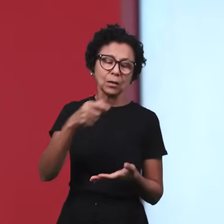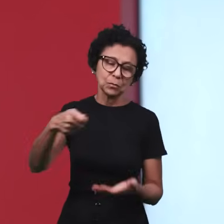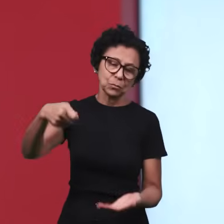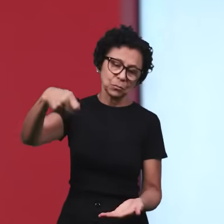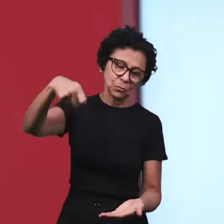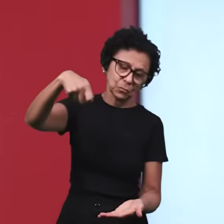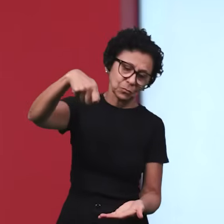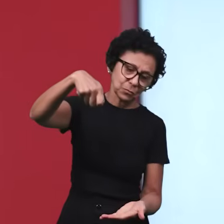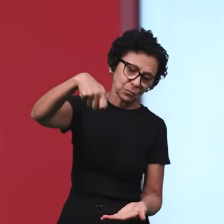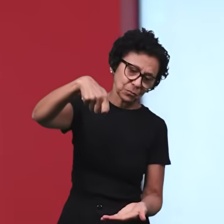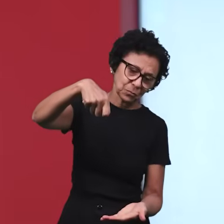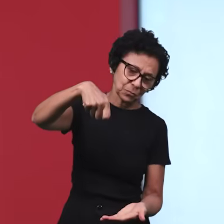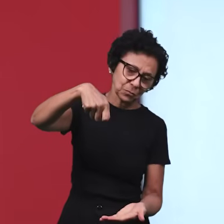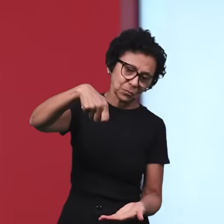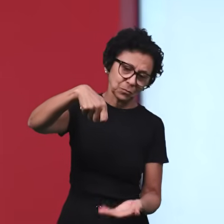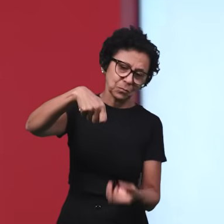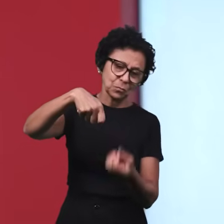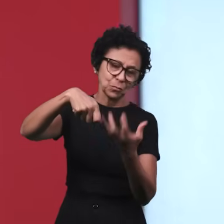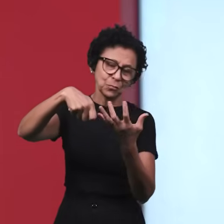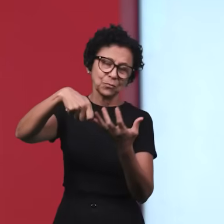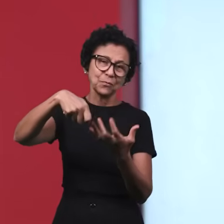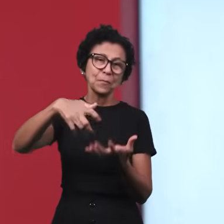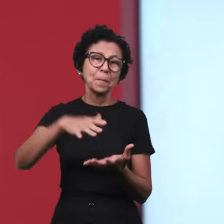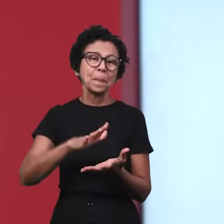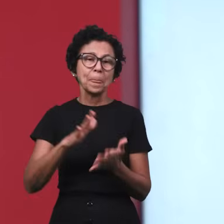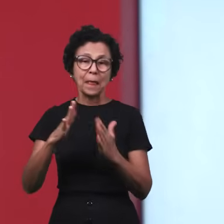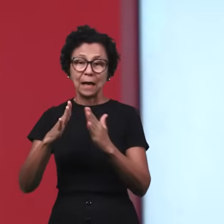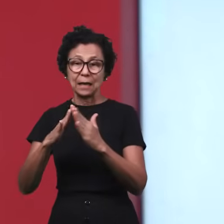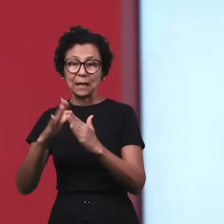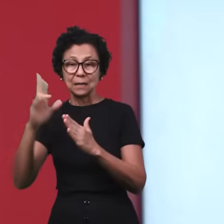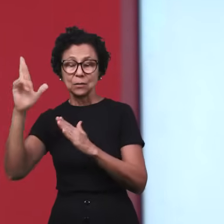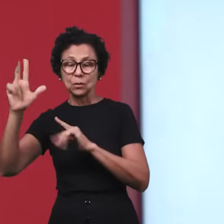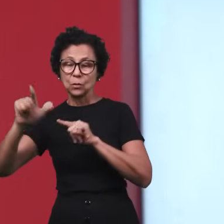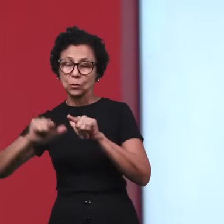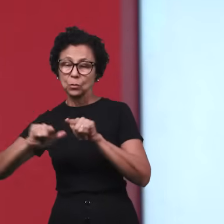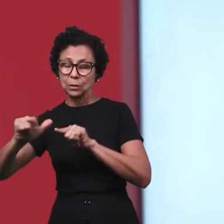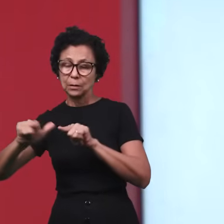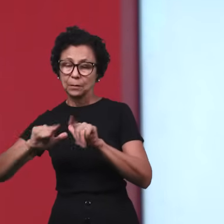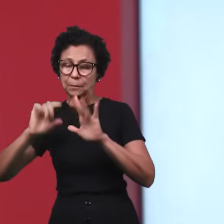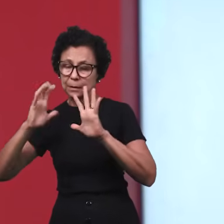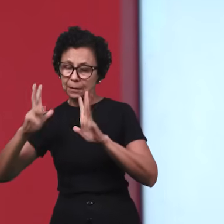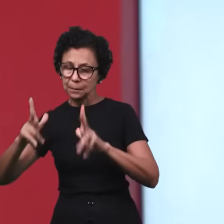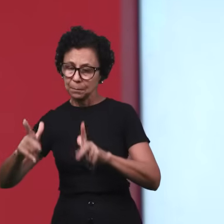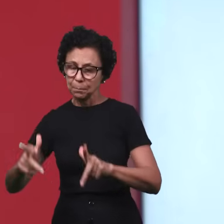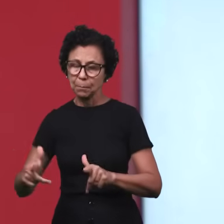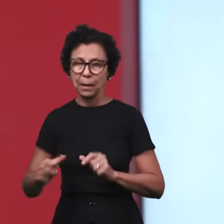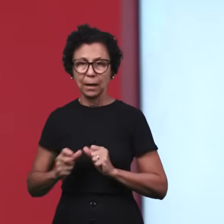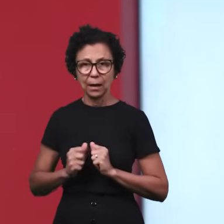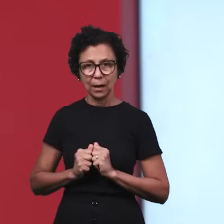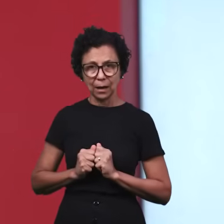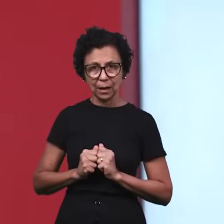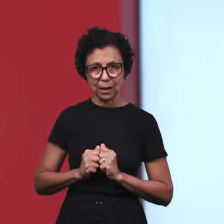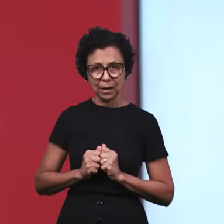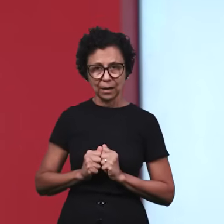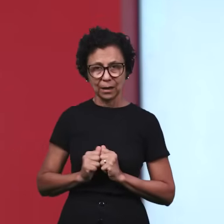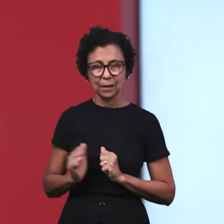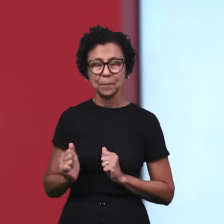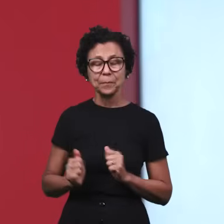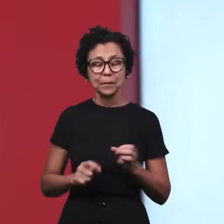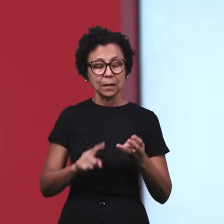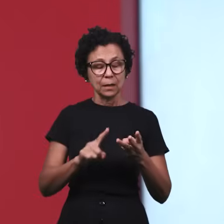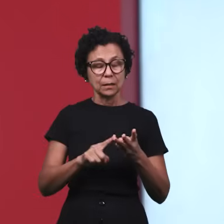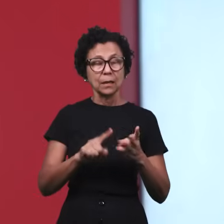molhar, a limpeza da casa do Senhor, né? A organização de uma sala ali para receber os alunos numa escola